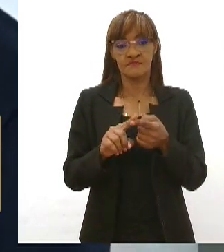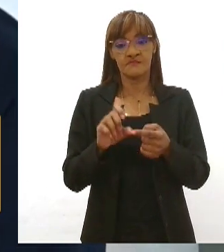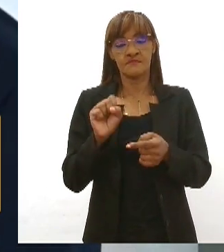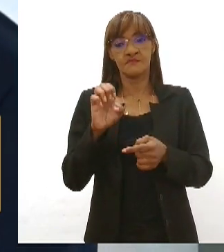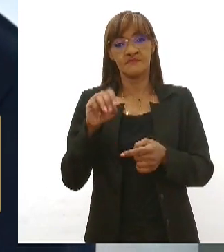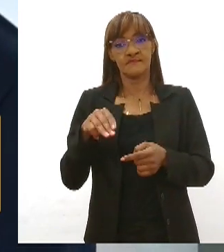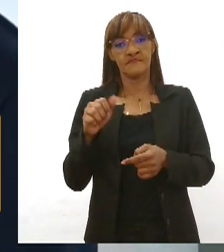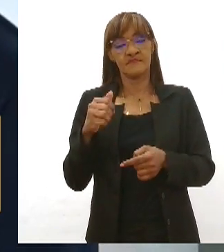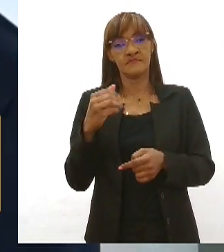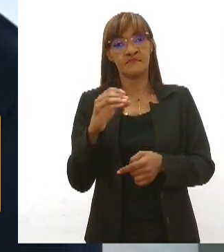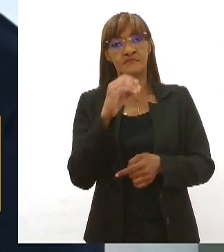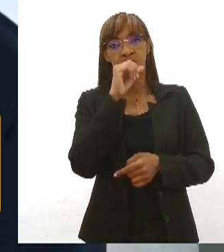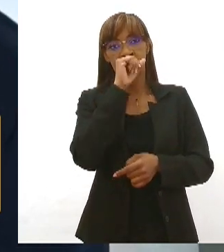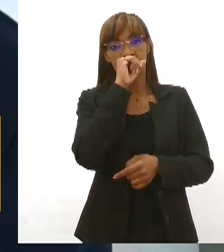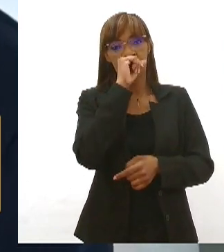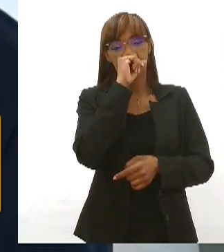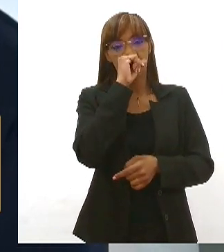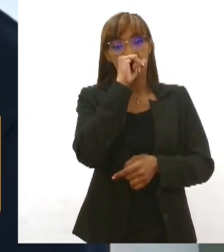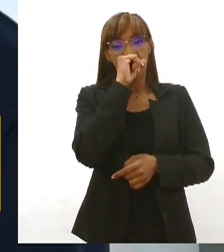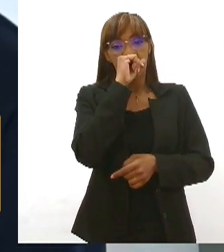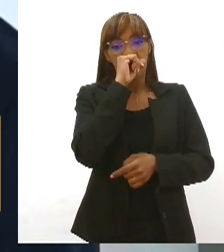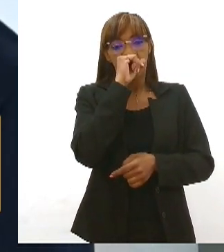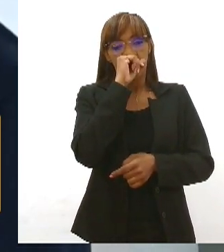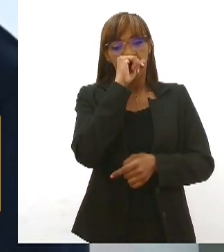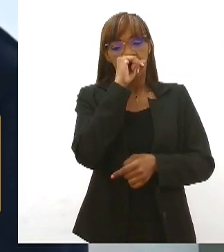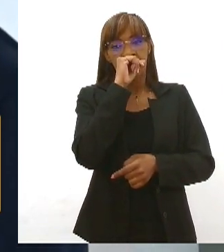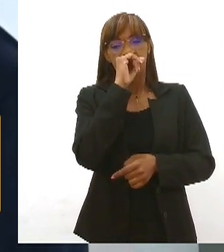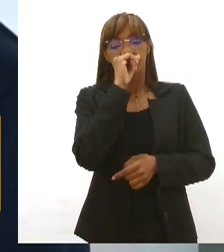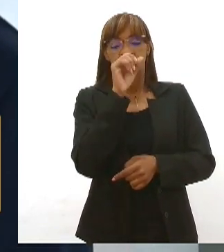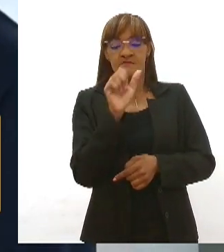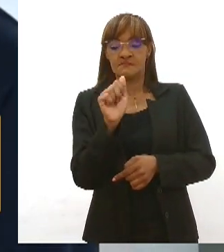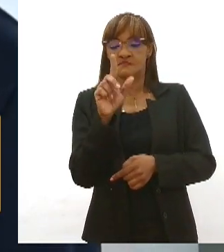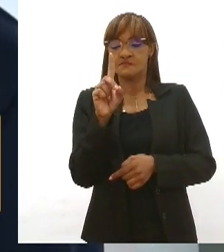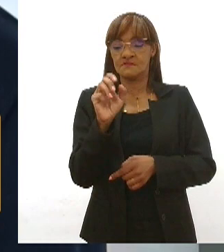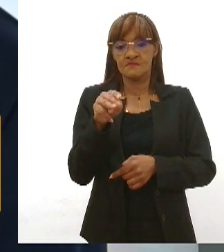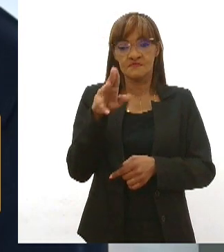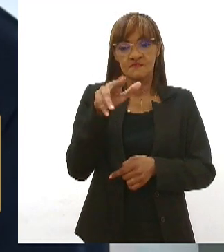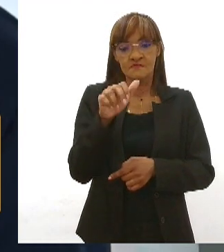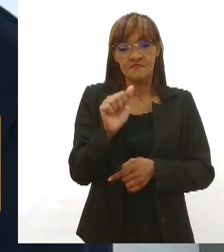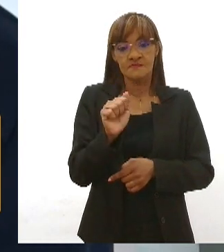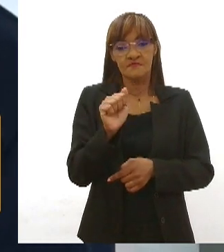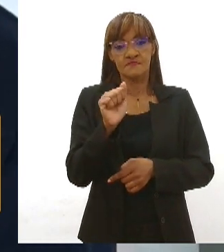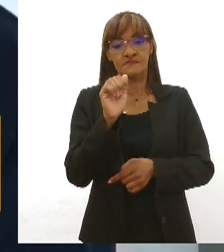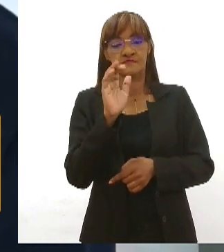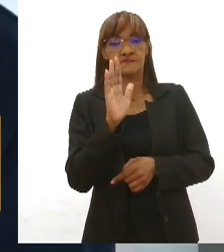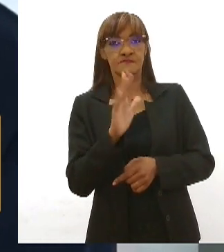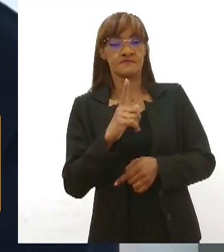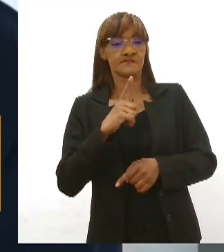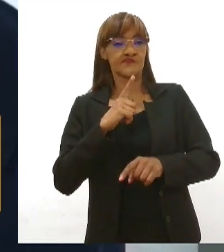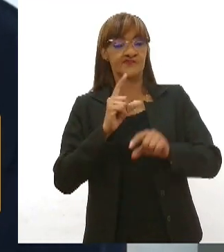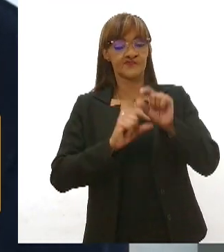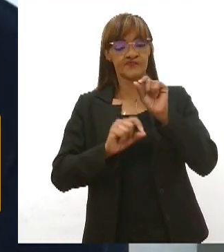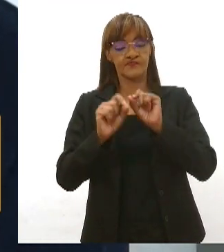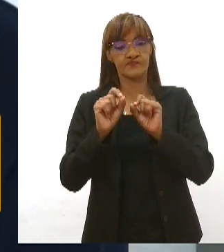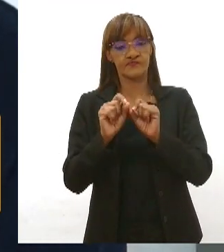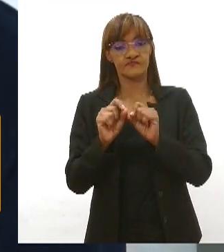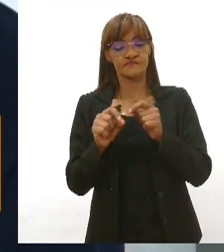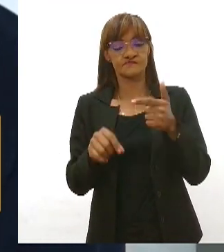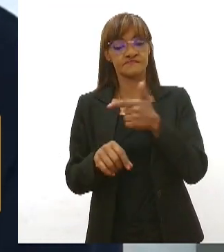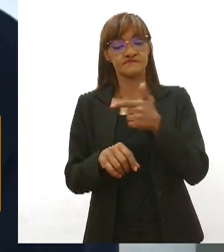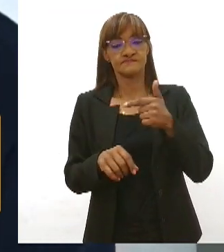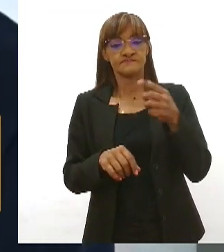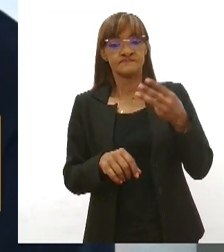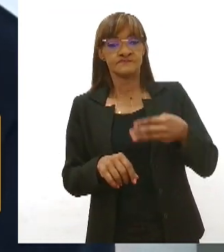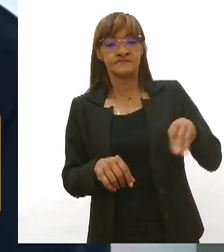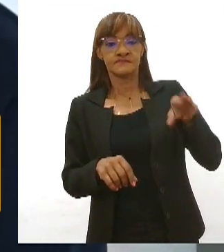DEMA e DESO e outras instituições, estará realizando no dia 22 de março no